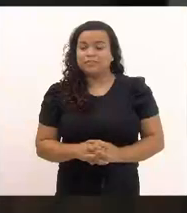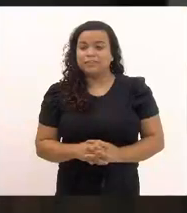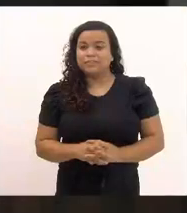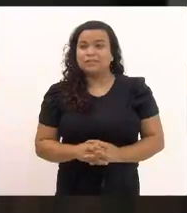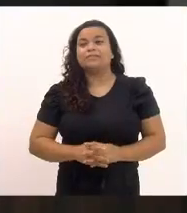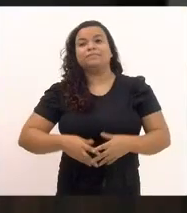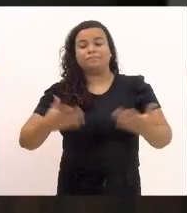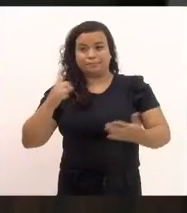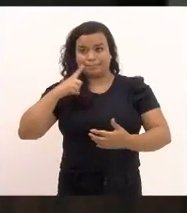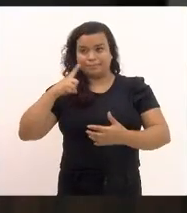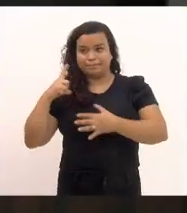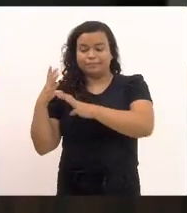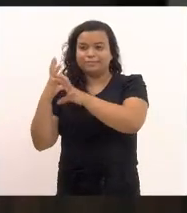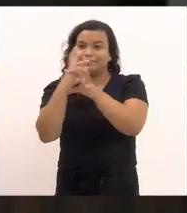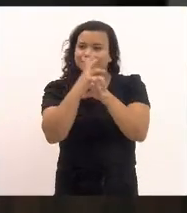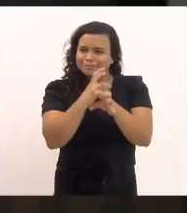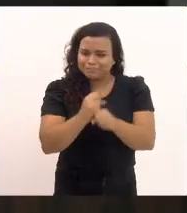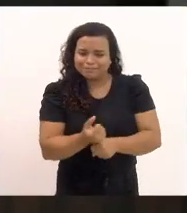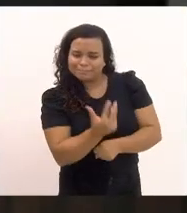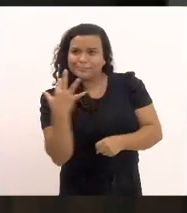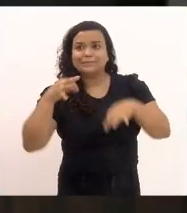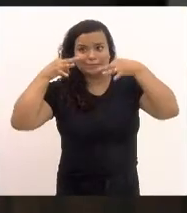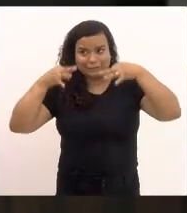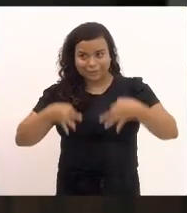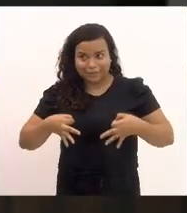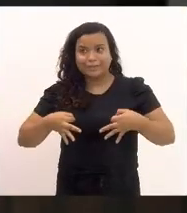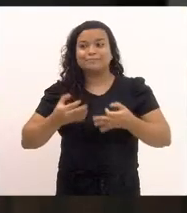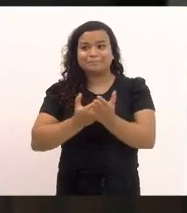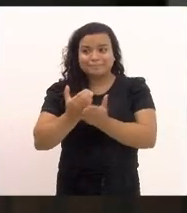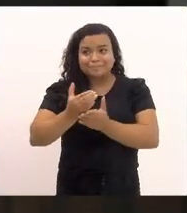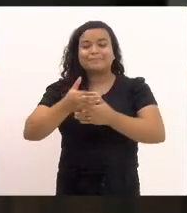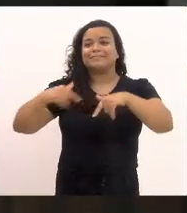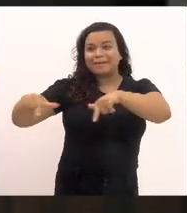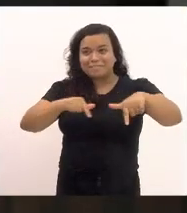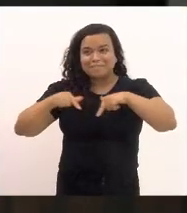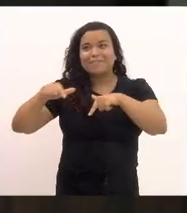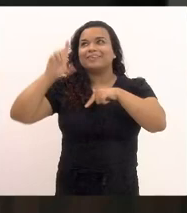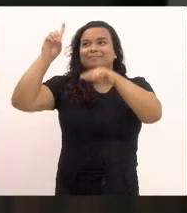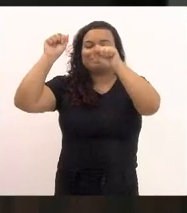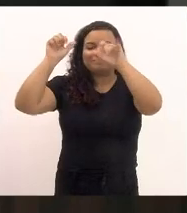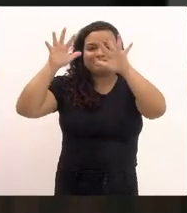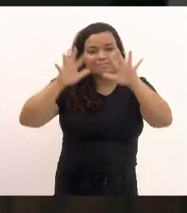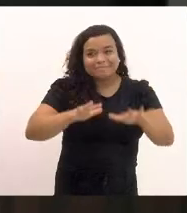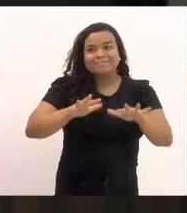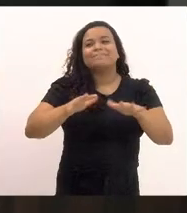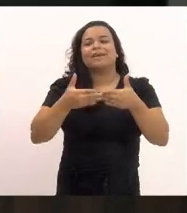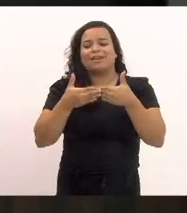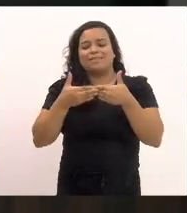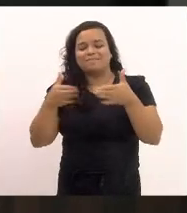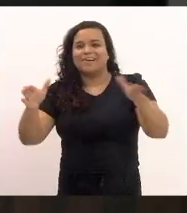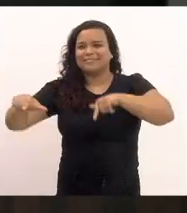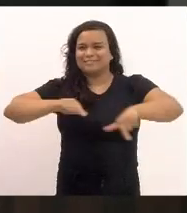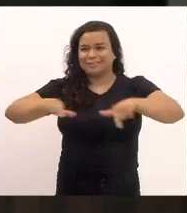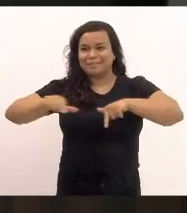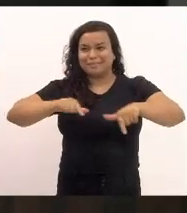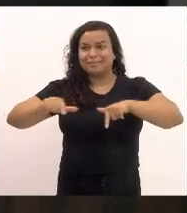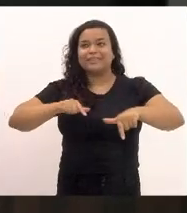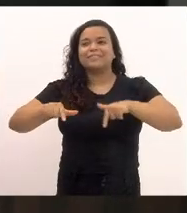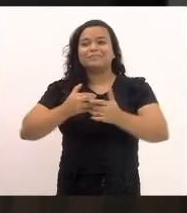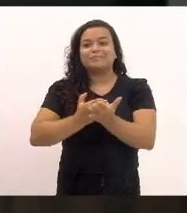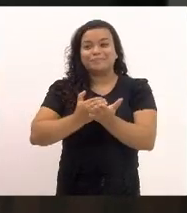Havendo número legal e sobre a proteção de Deus, iniciamos o nosso trabalho. Está aberta a sessão do expediente inicial.